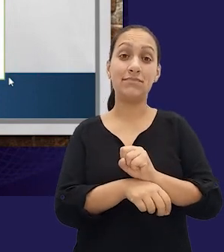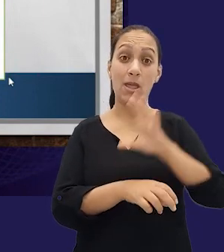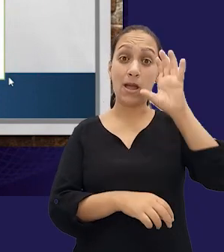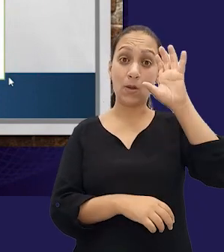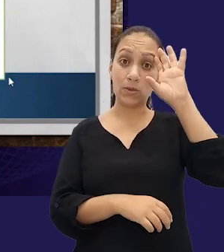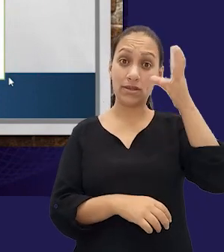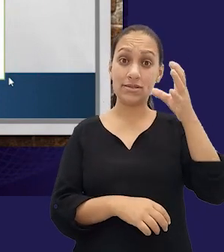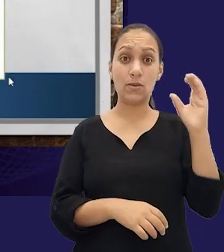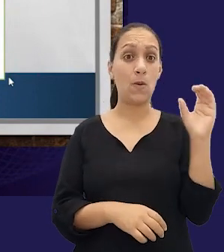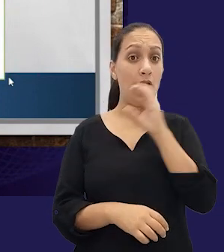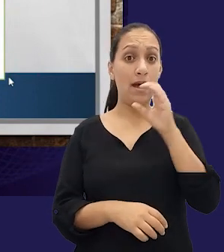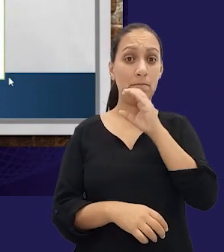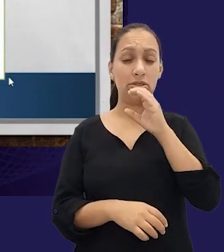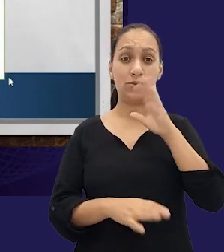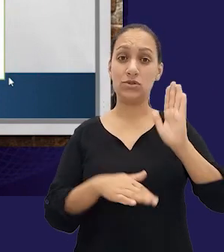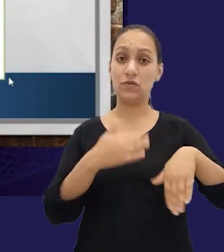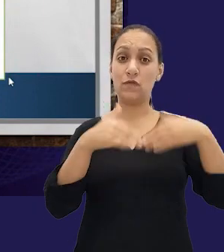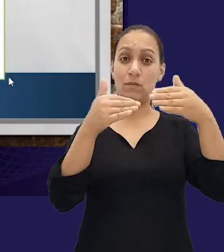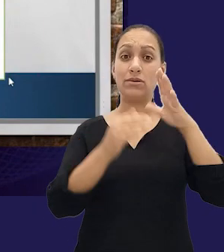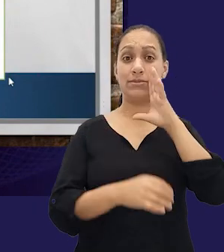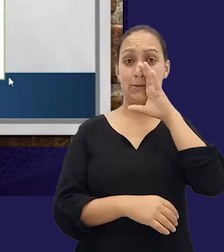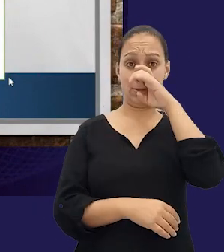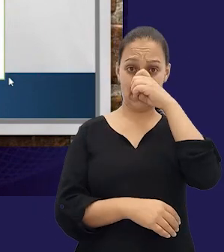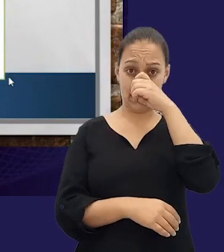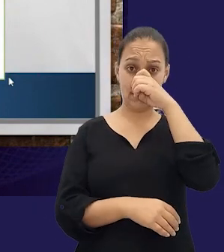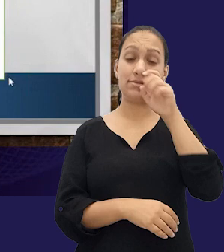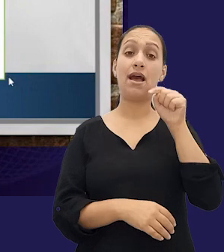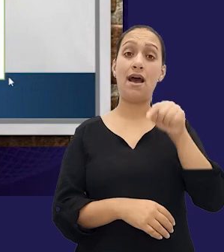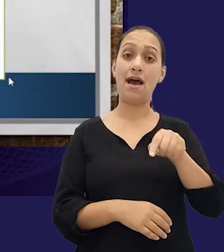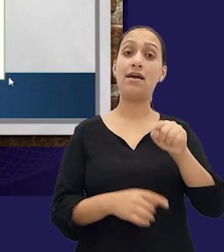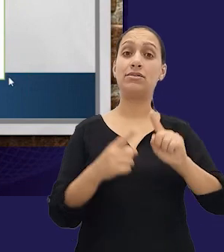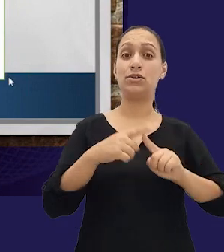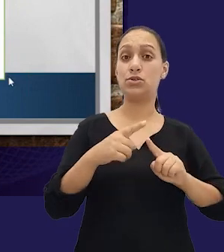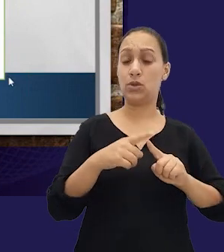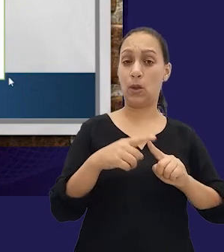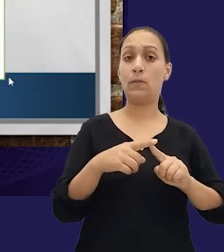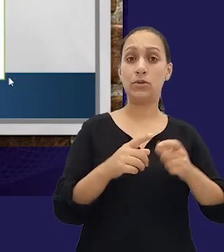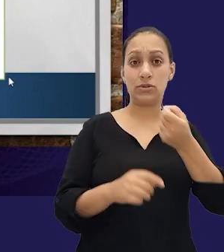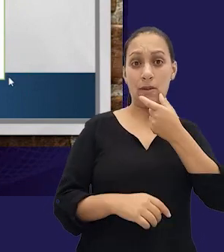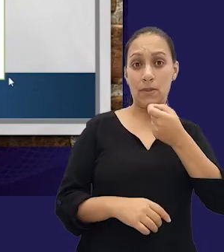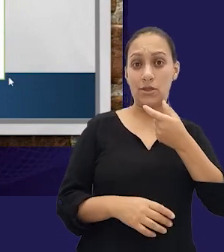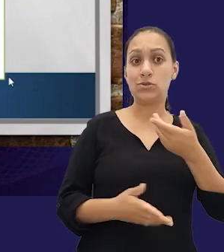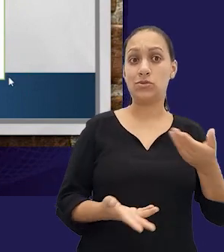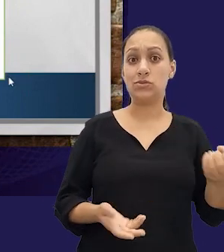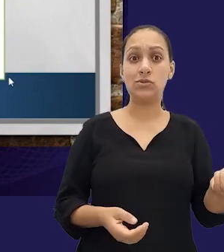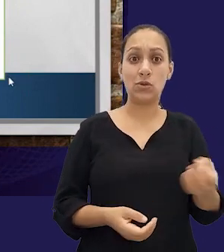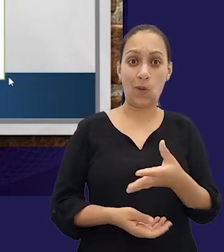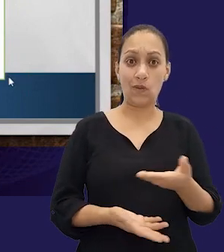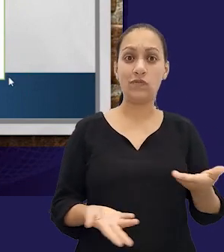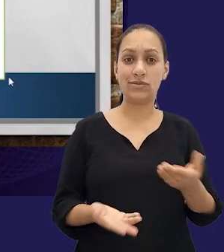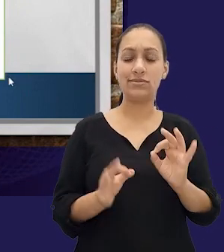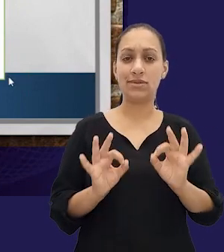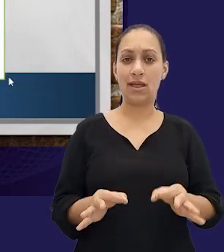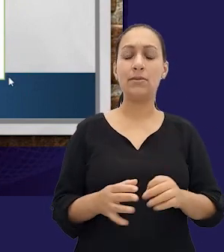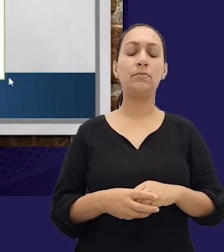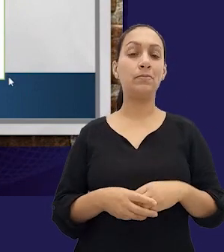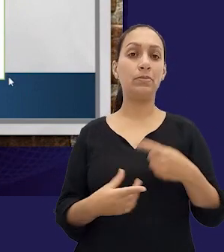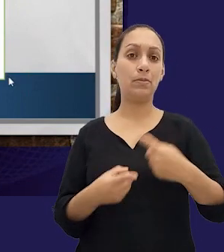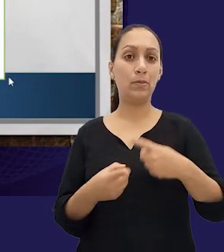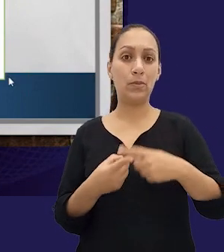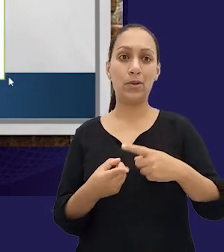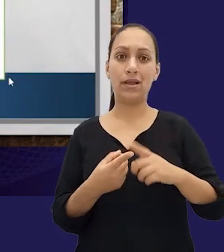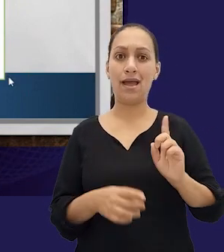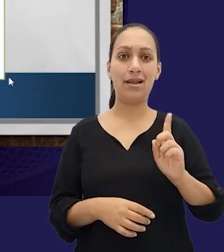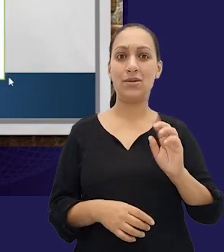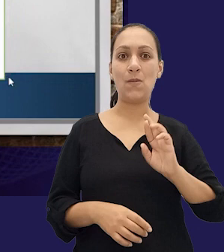um rápido desenvolvimento de resistência a essas novas, digamos assim, drogas, né? Porque, na verdade, elas não são